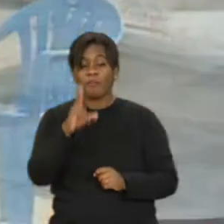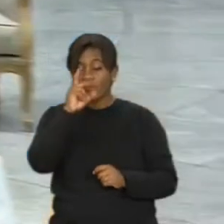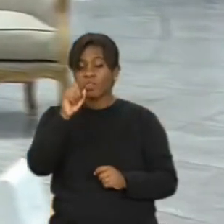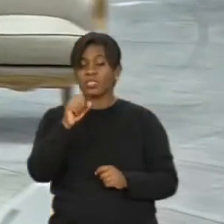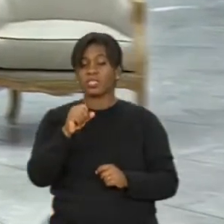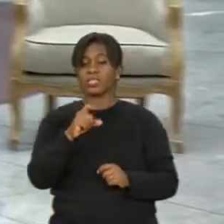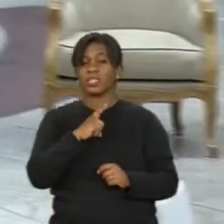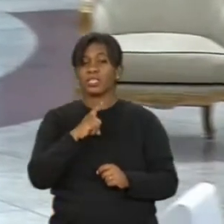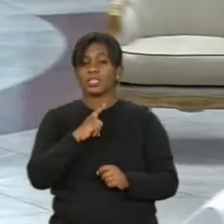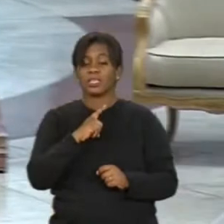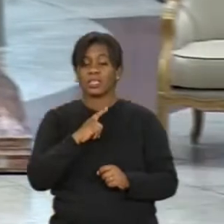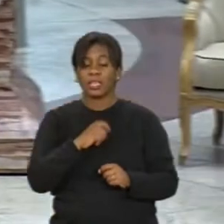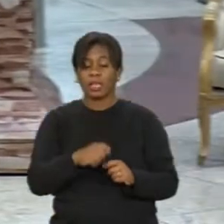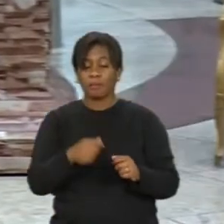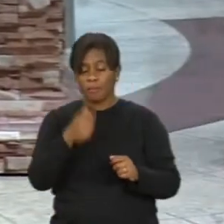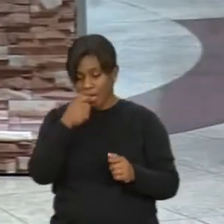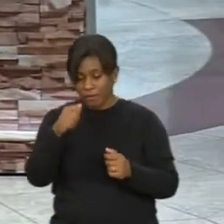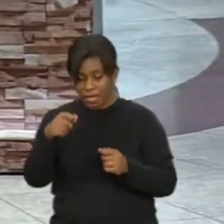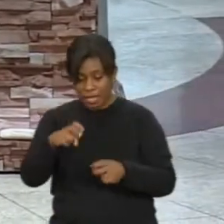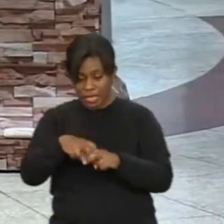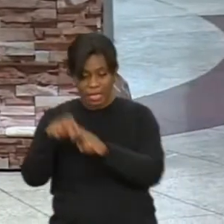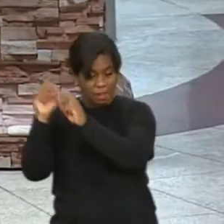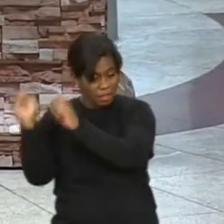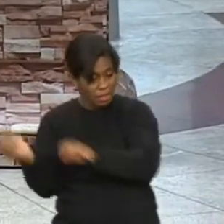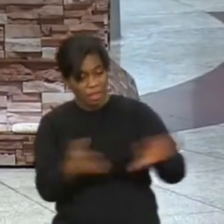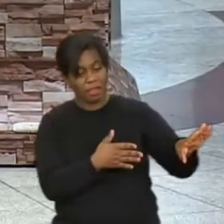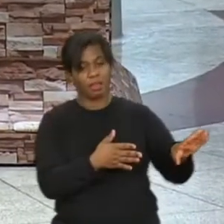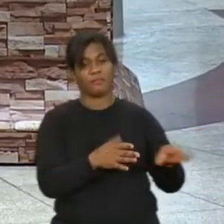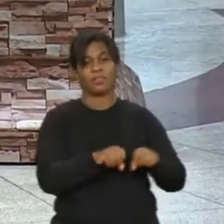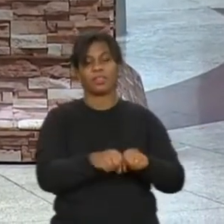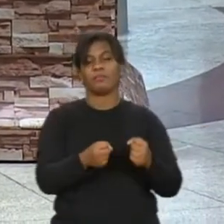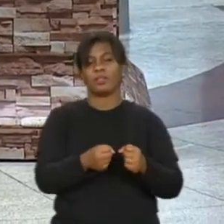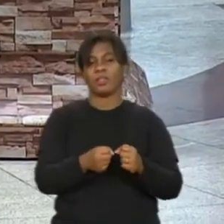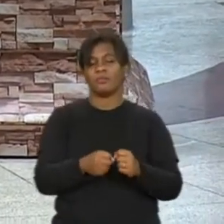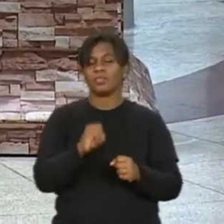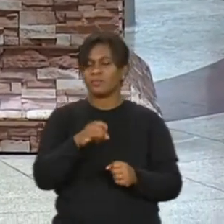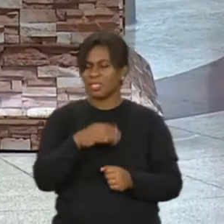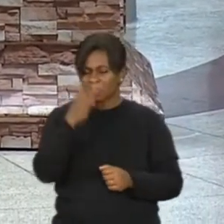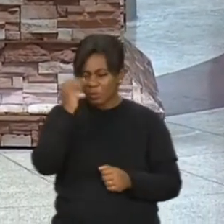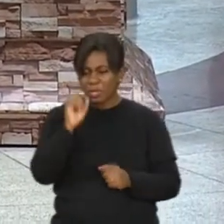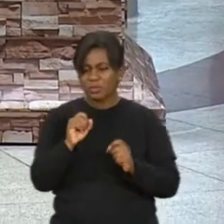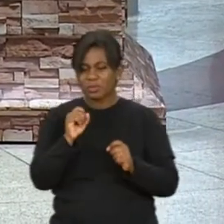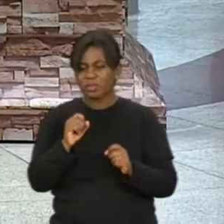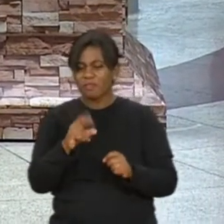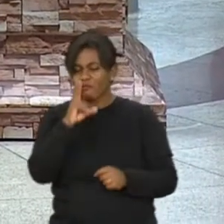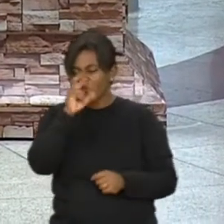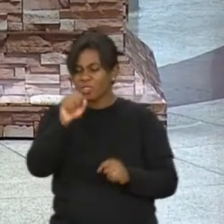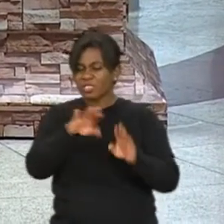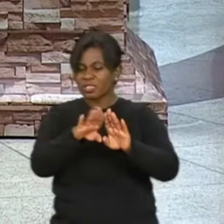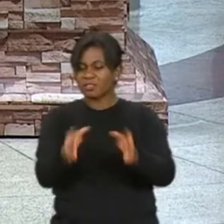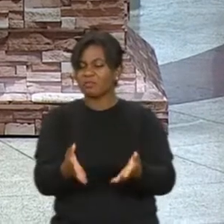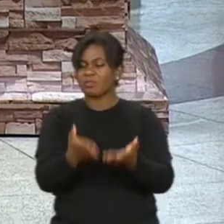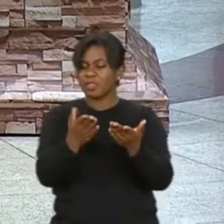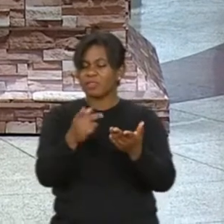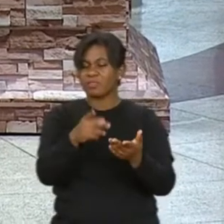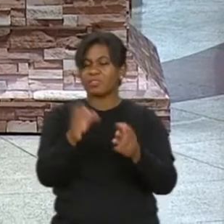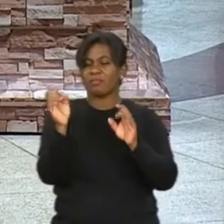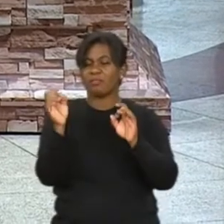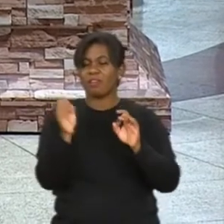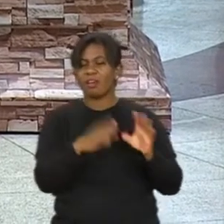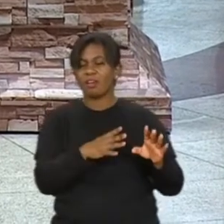ó. Se você soubesse a força do altar, você se desprendia de tudo que Deus te pede e honraria